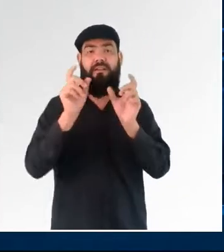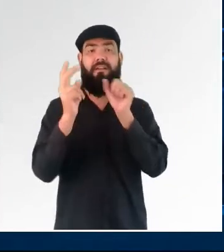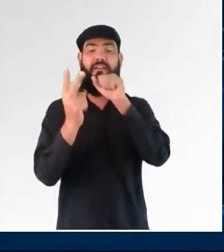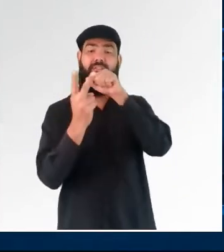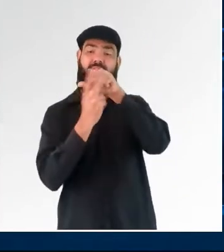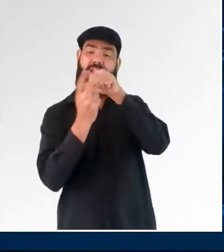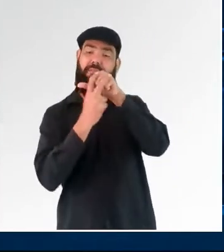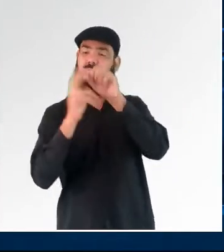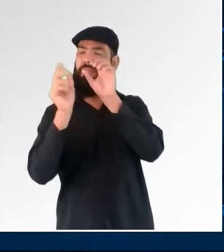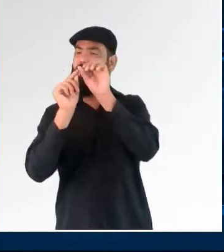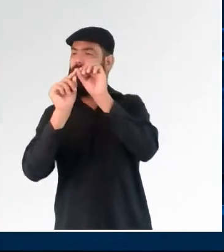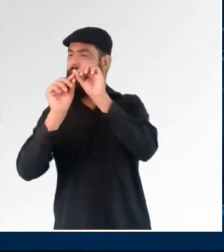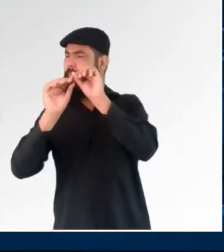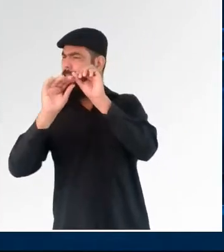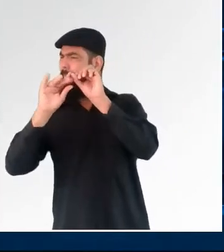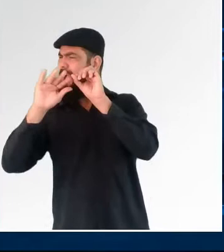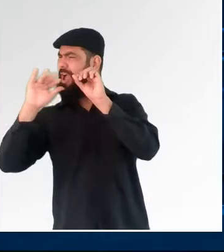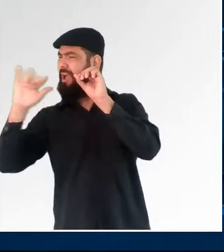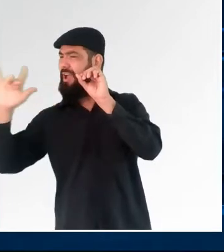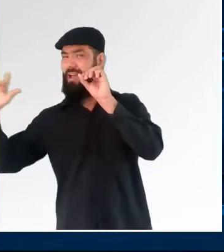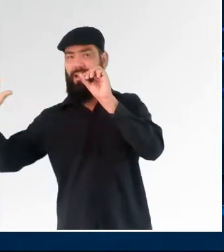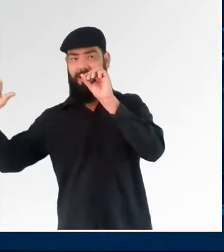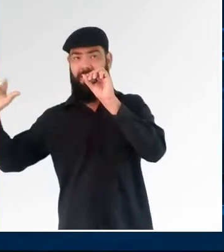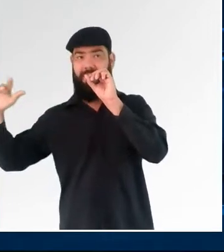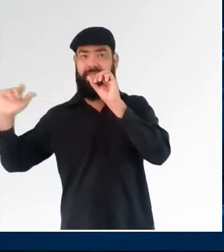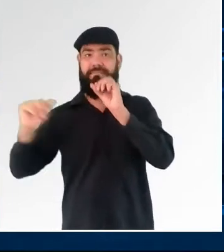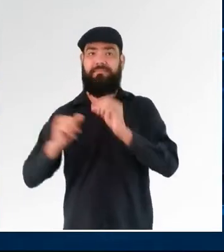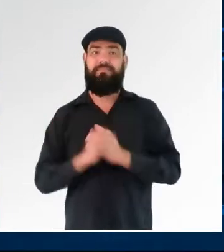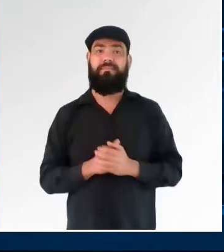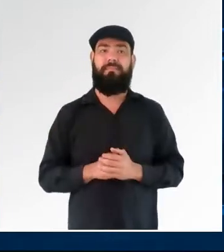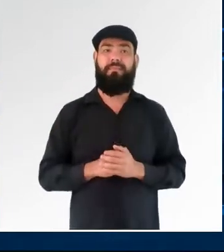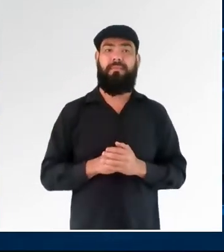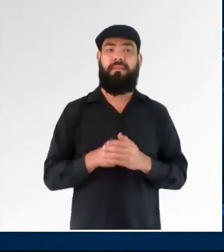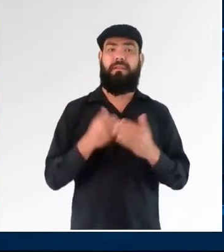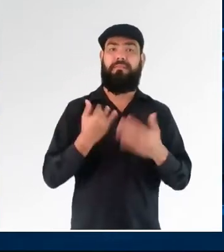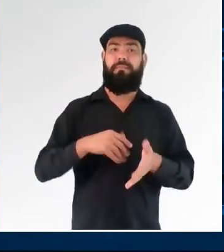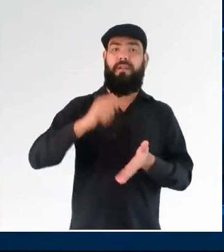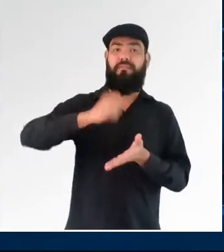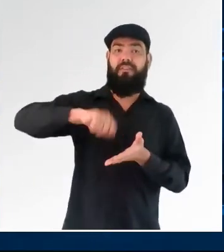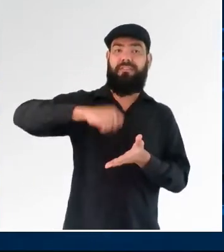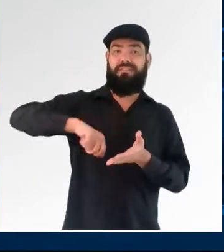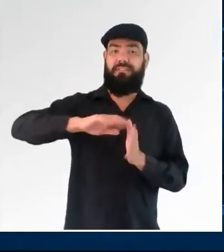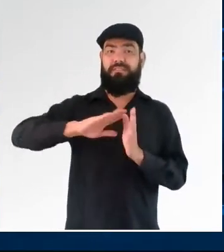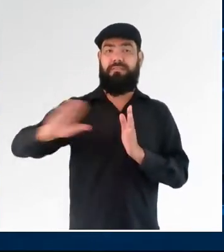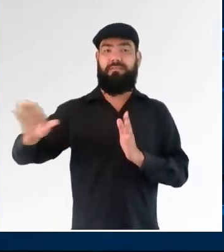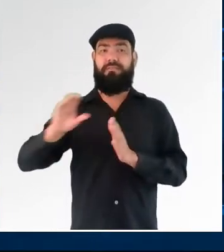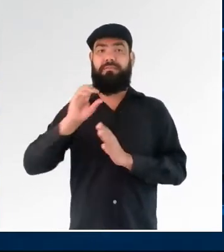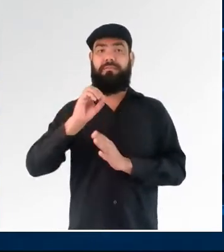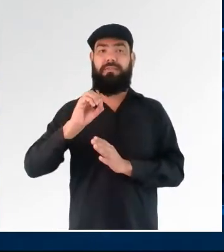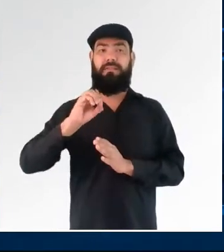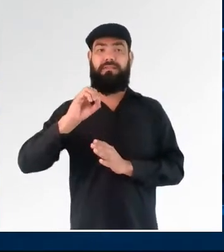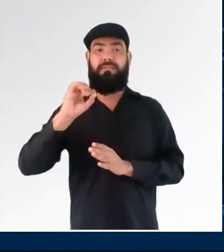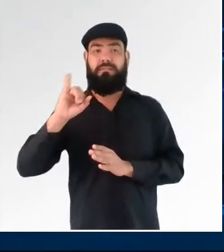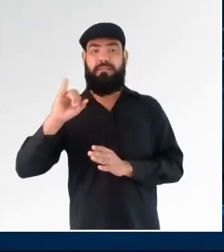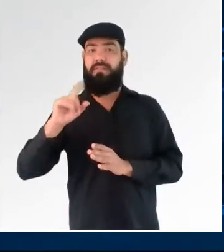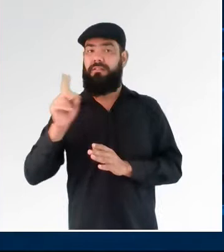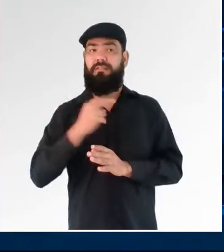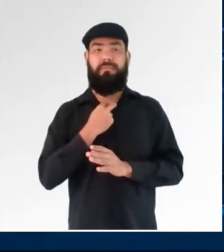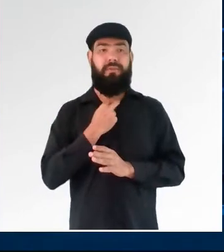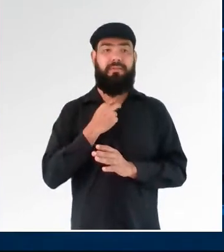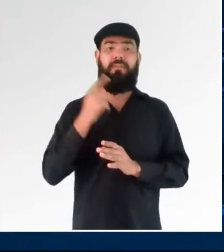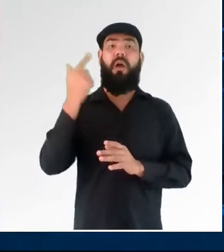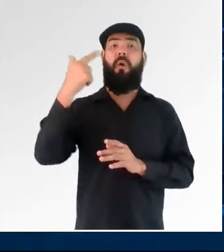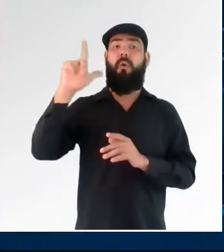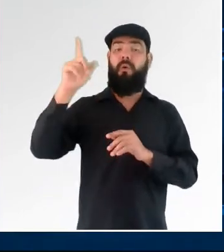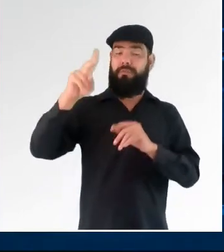aí, no caso, as provas corrigidas, que é um objeto direto. Muito bem, você não utiliza. Outras situações que nós